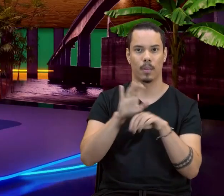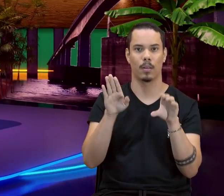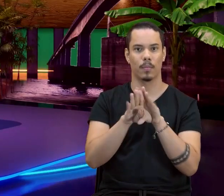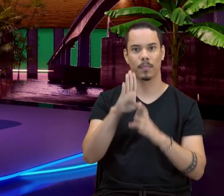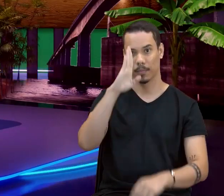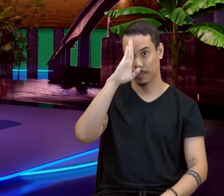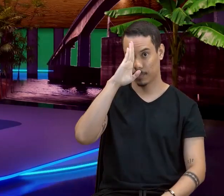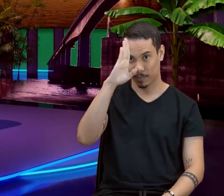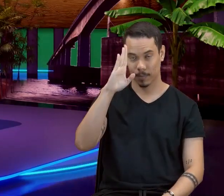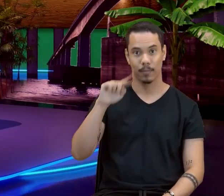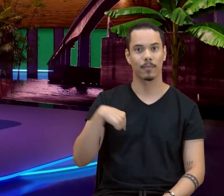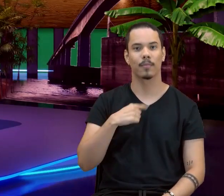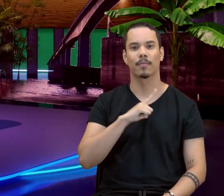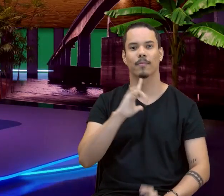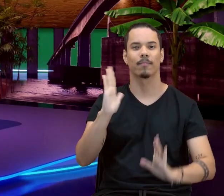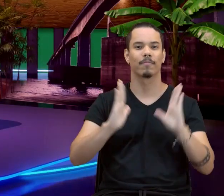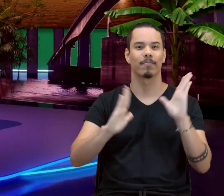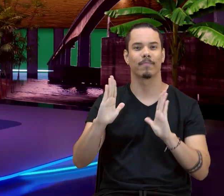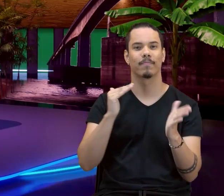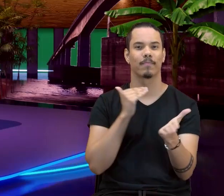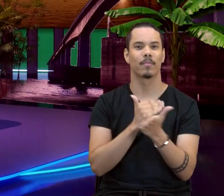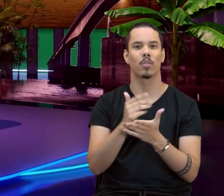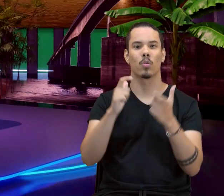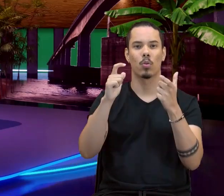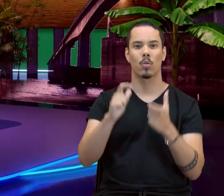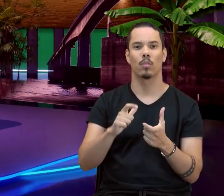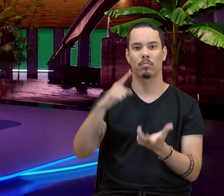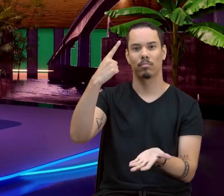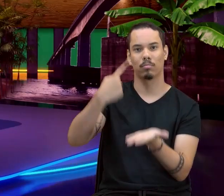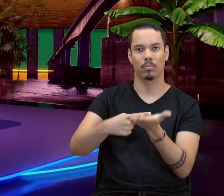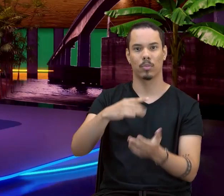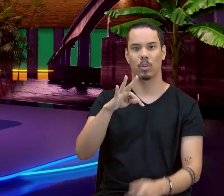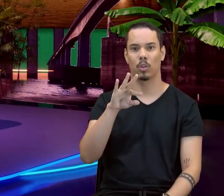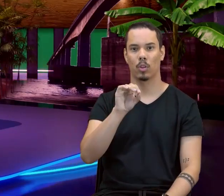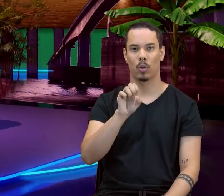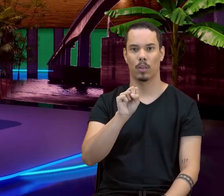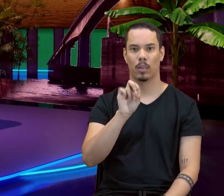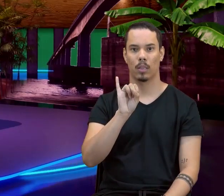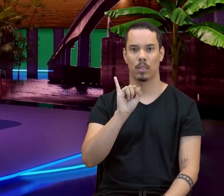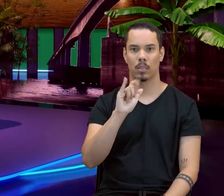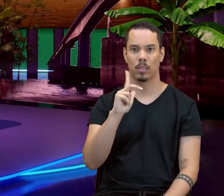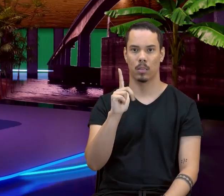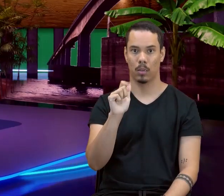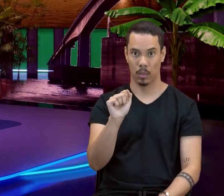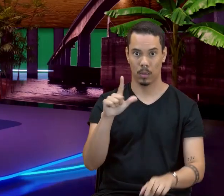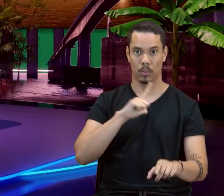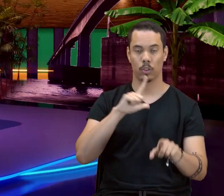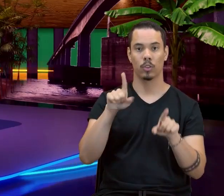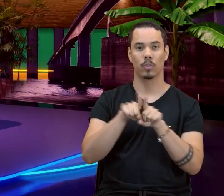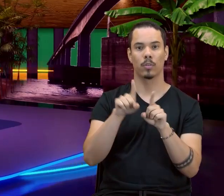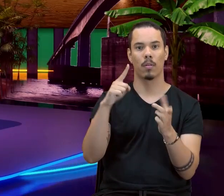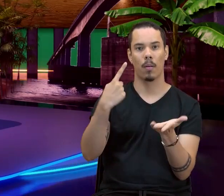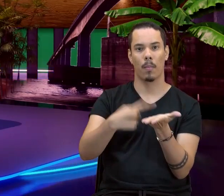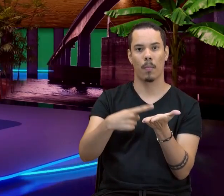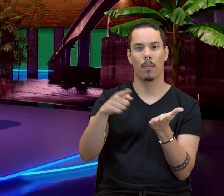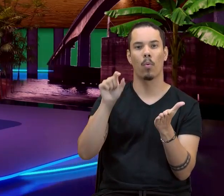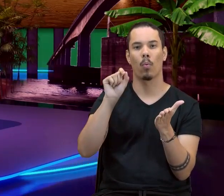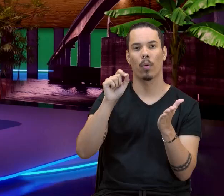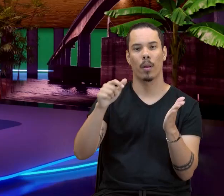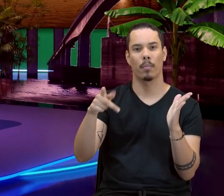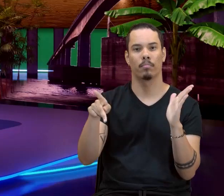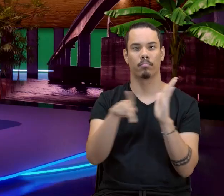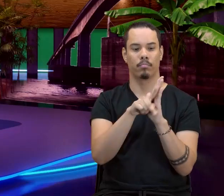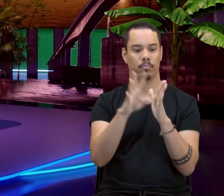tem ali aquele período inicial lá do Tratado de Tordesilhas, né? Onde tínhamos o que, professor Jorge? A porção oeste do Brasil ainda